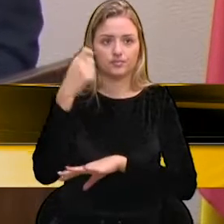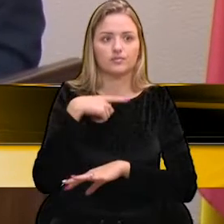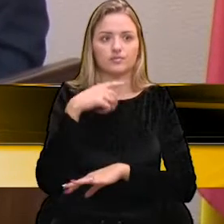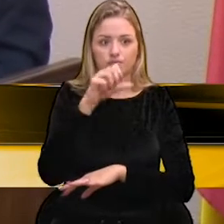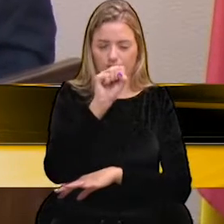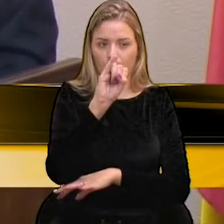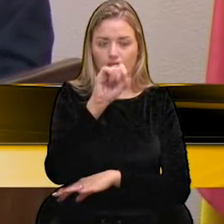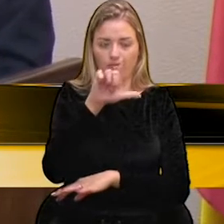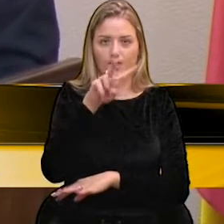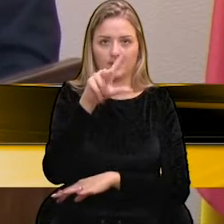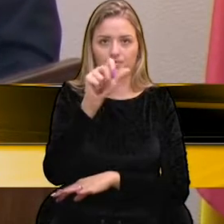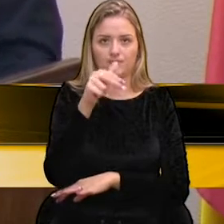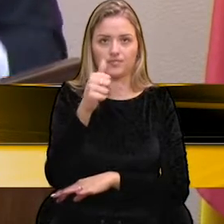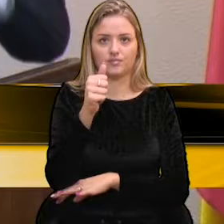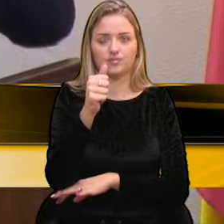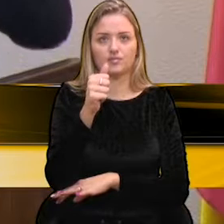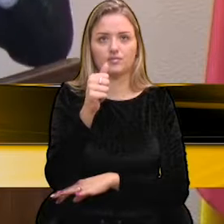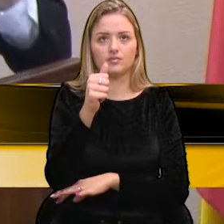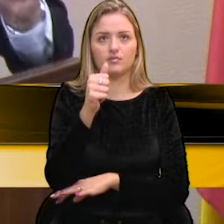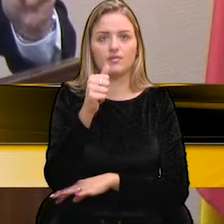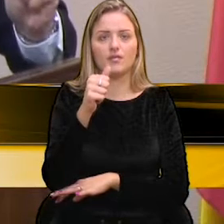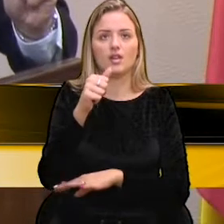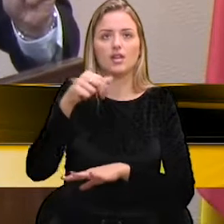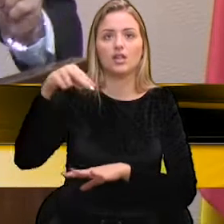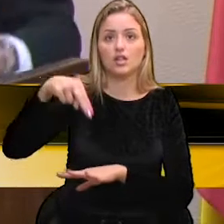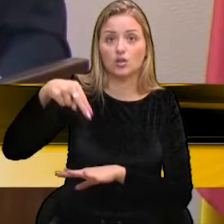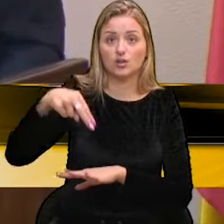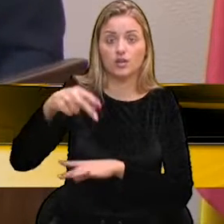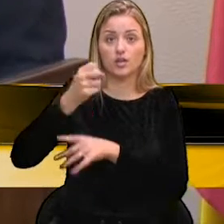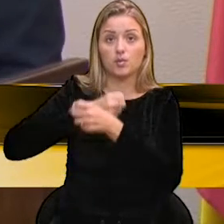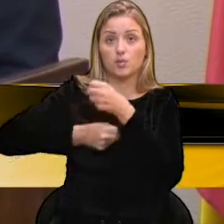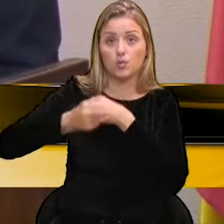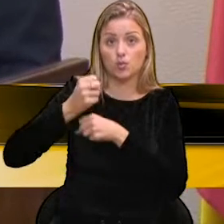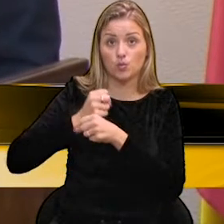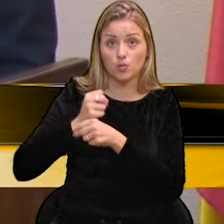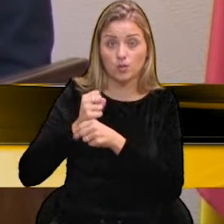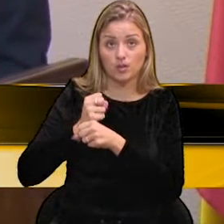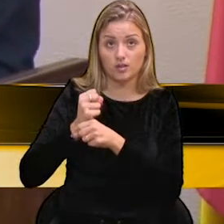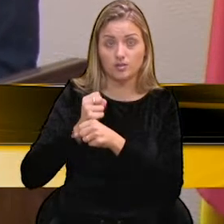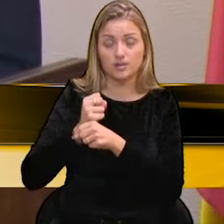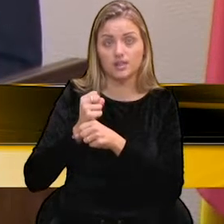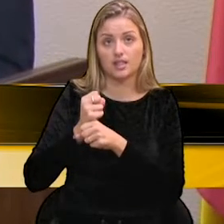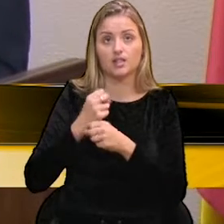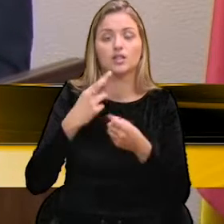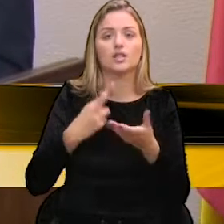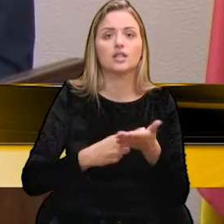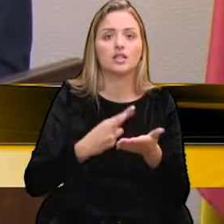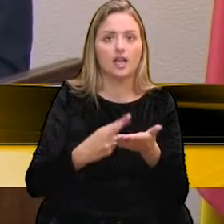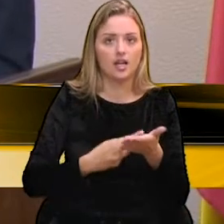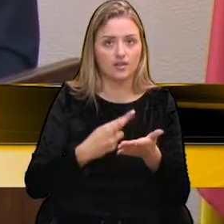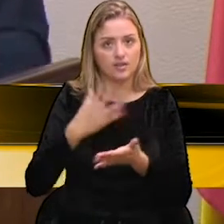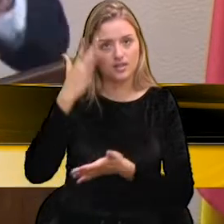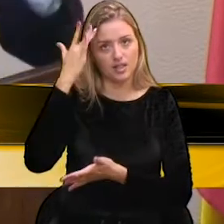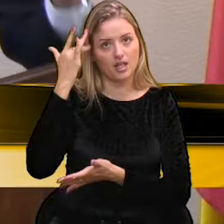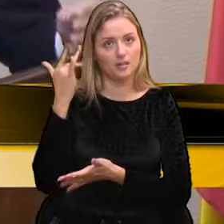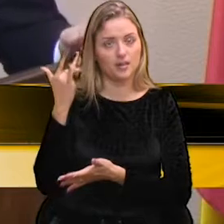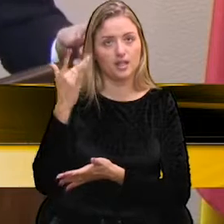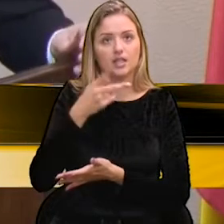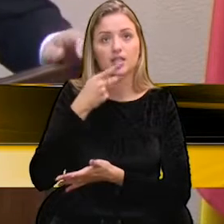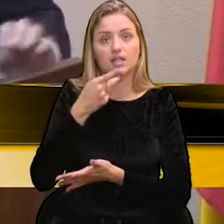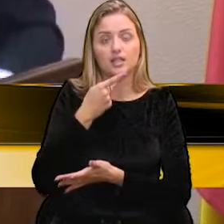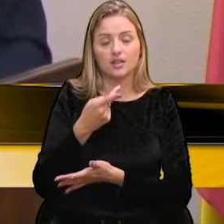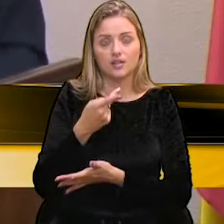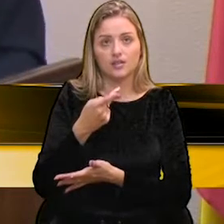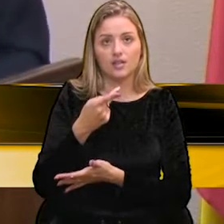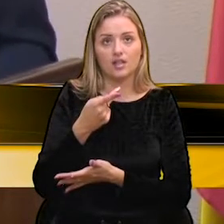Silvana Toaça, em novembro do ano passado, segundo dados da revista Amanhã, né, que fala do ranking